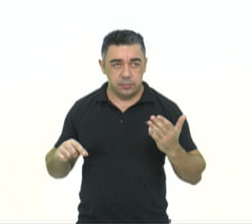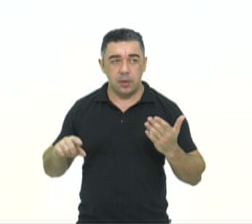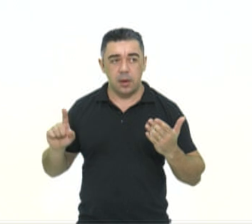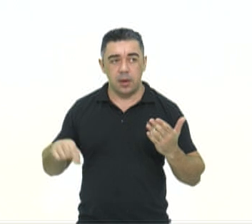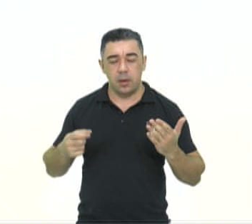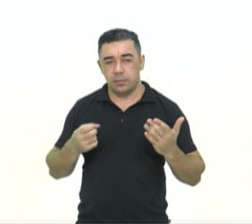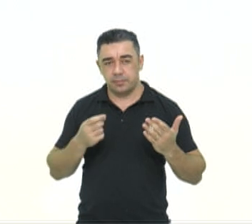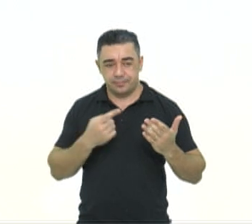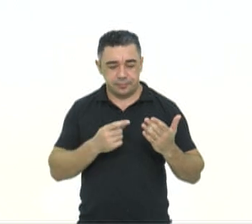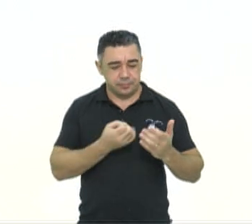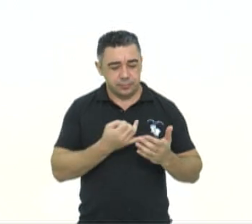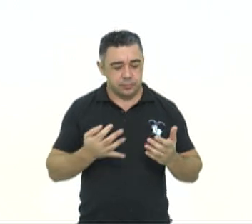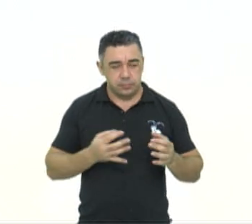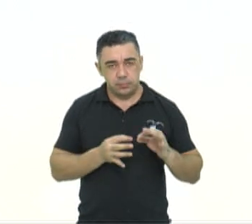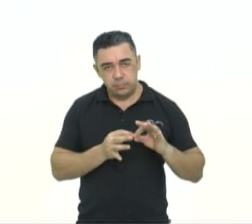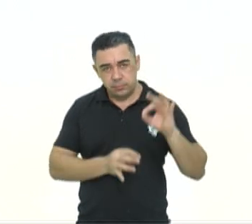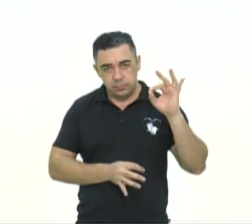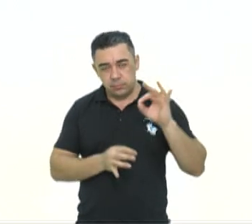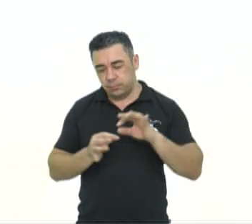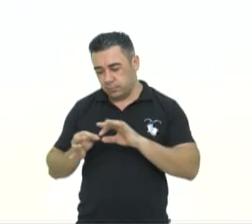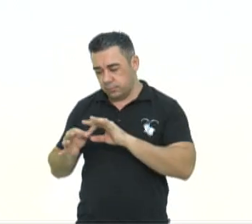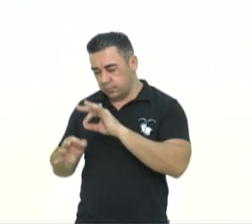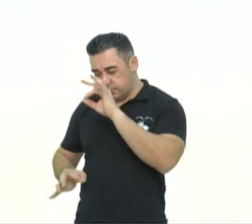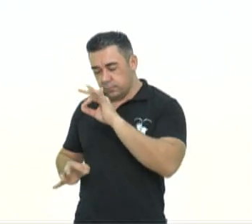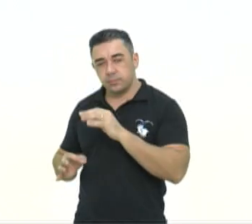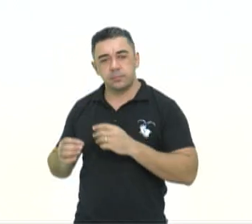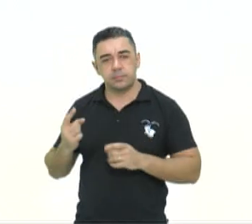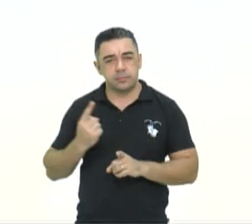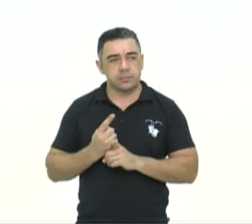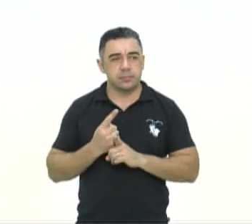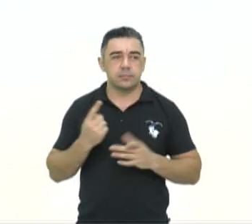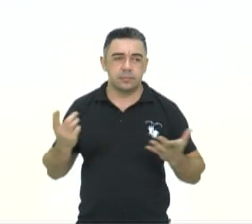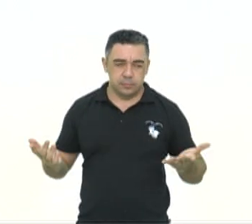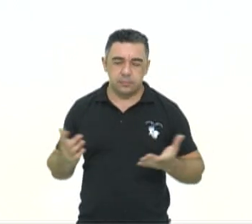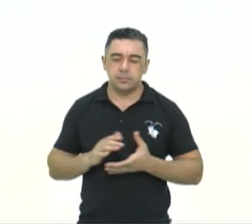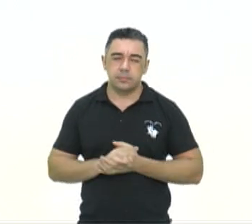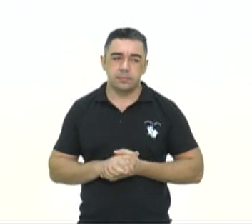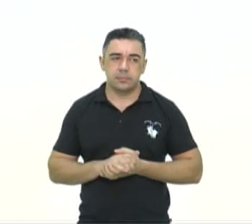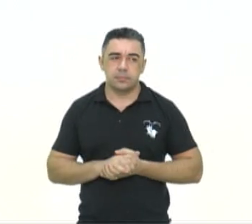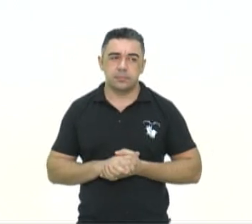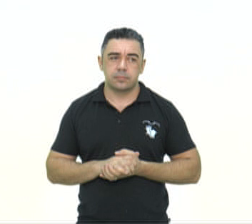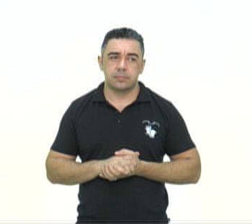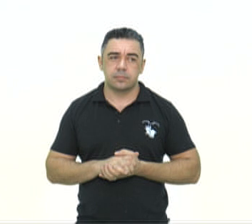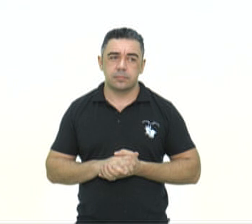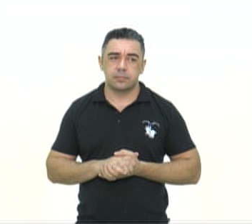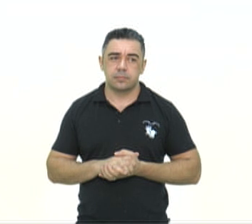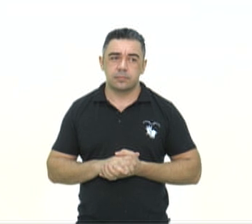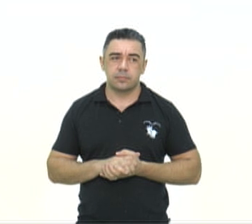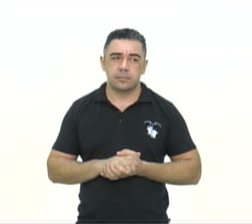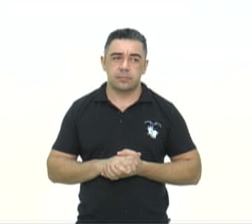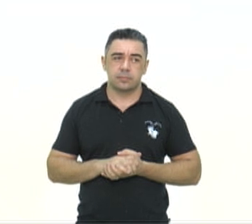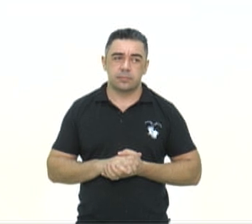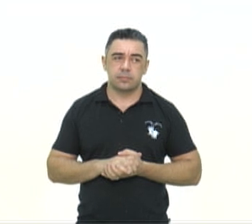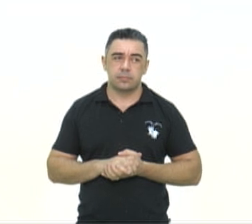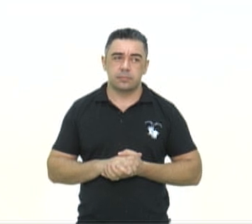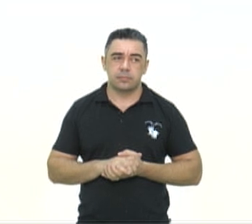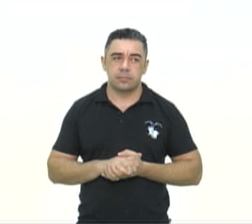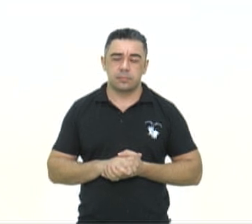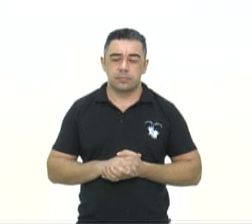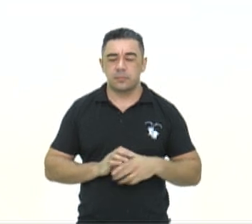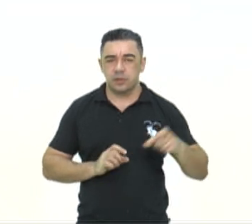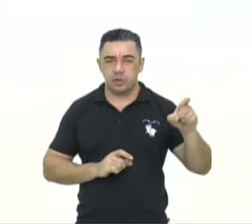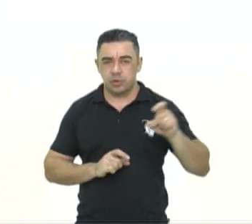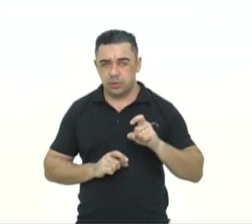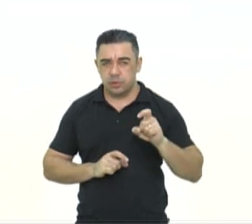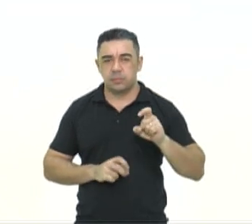proporcionalidade entre as medidas dos seus lados para encontrar a altura do prédio. Então, veja lá. Eu tenho que